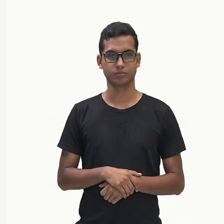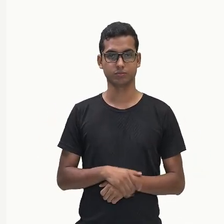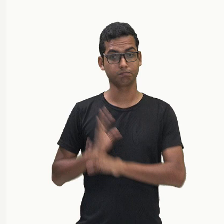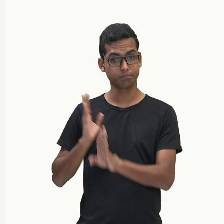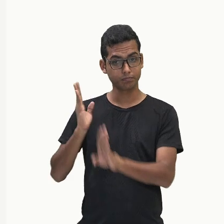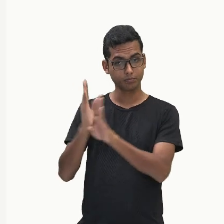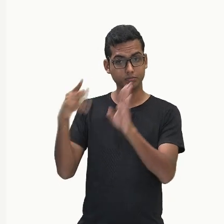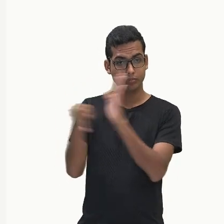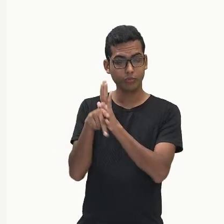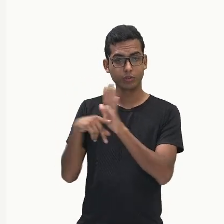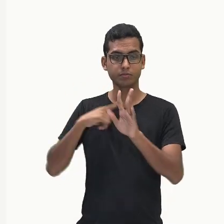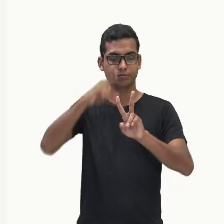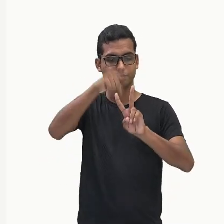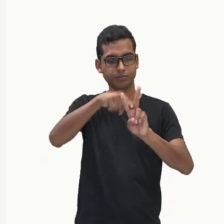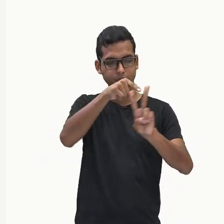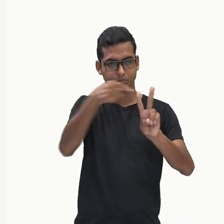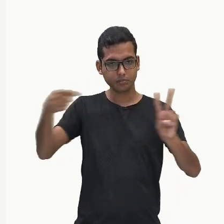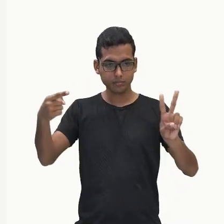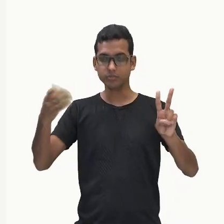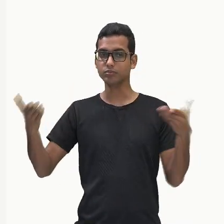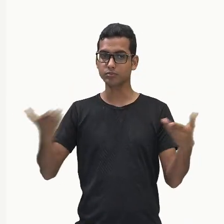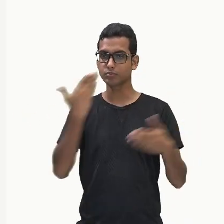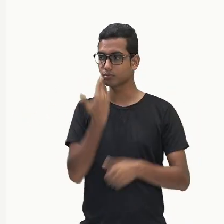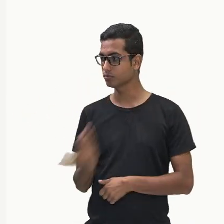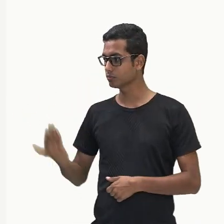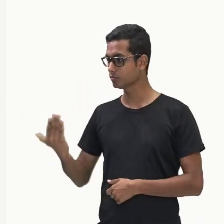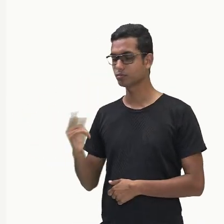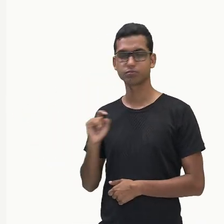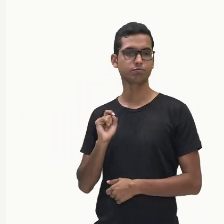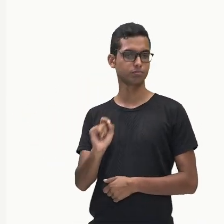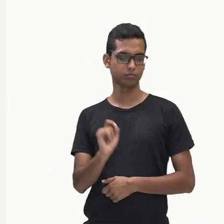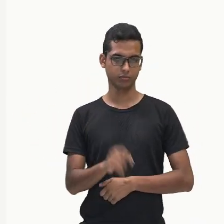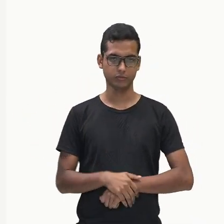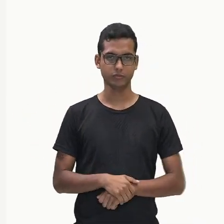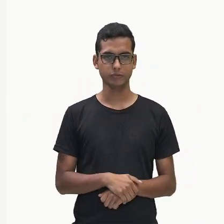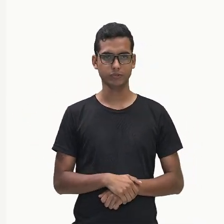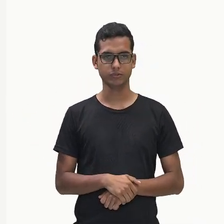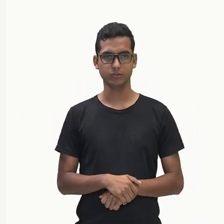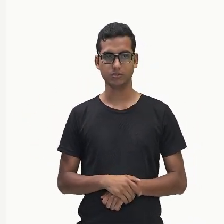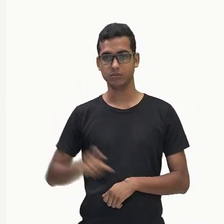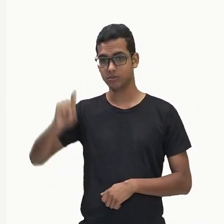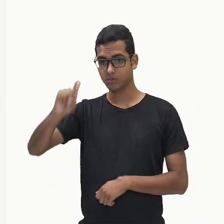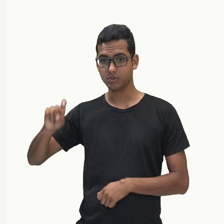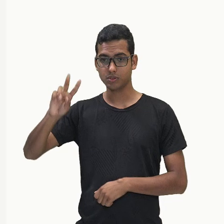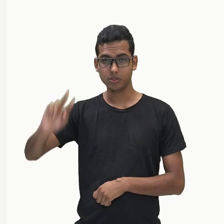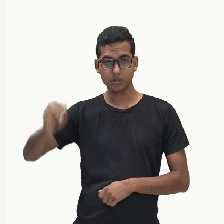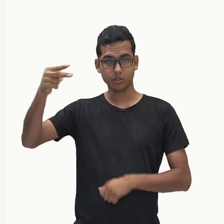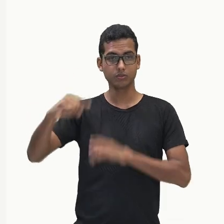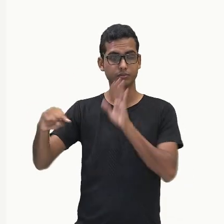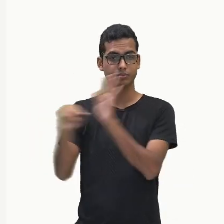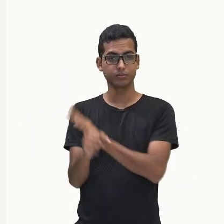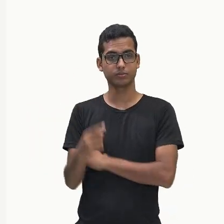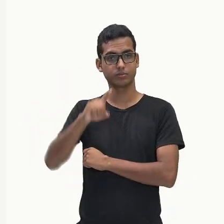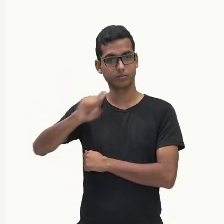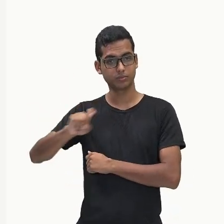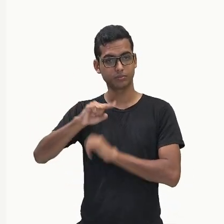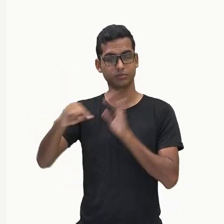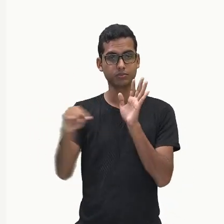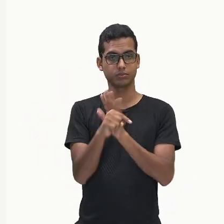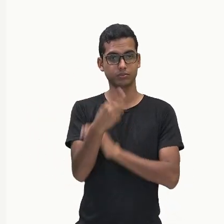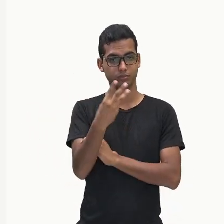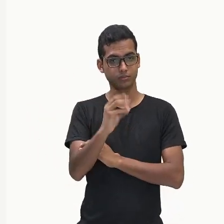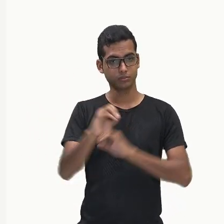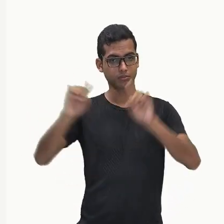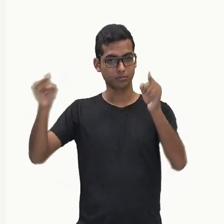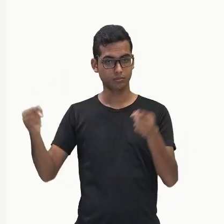as raízes, a gente vai fazer, então, o x ao quadrado menos x menos 30